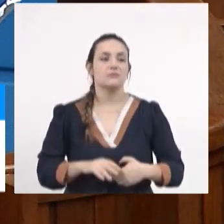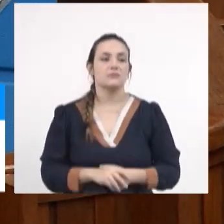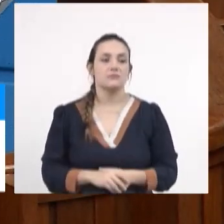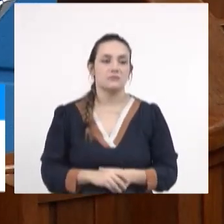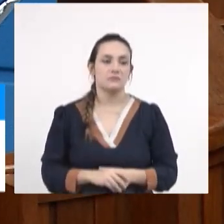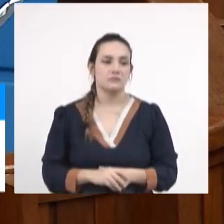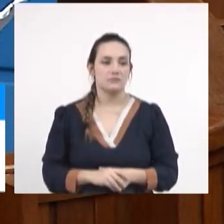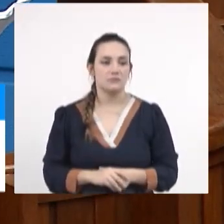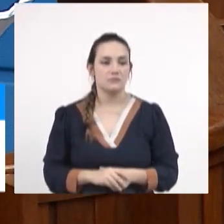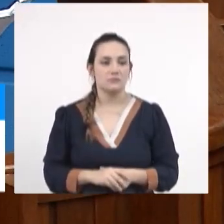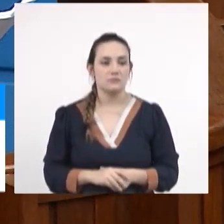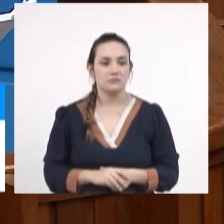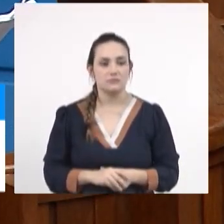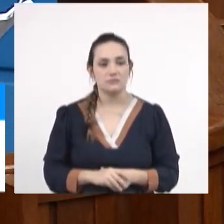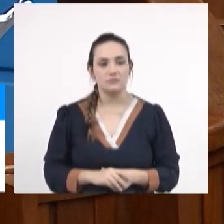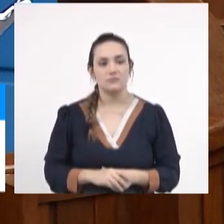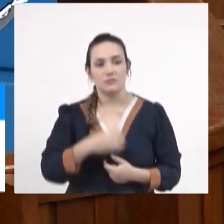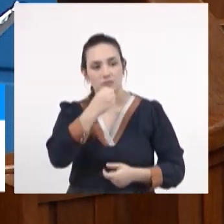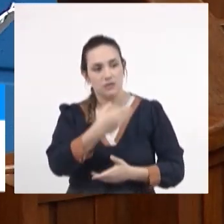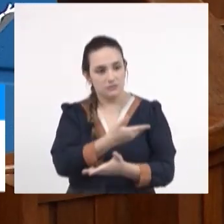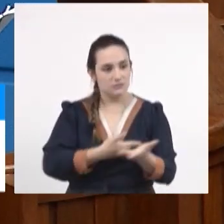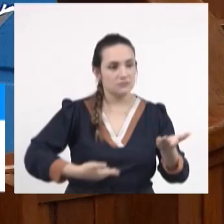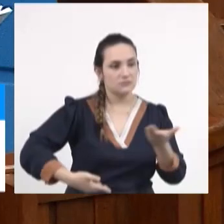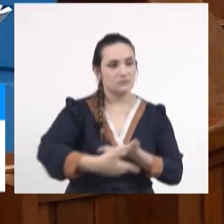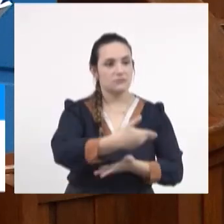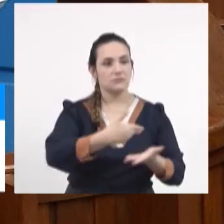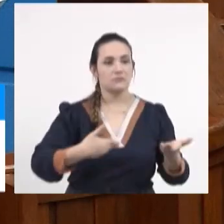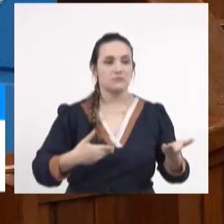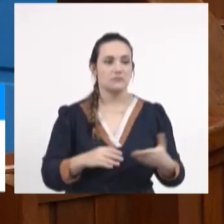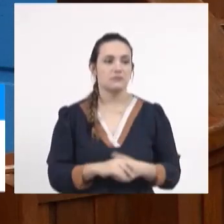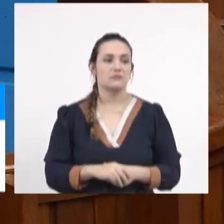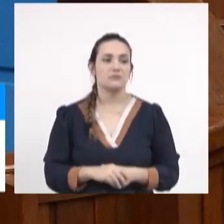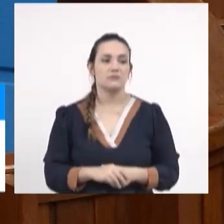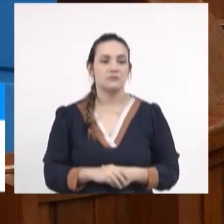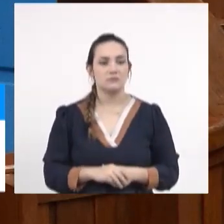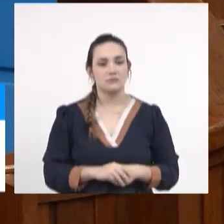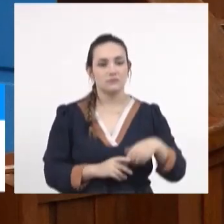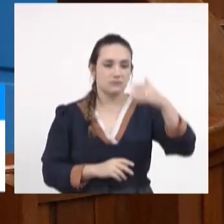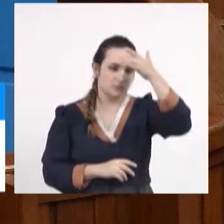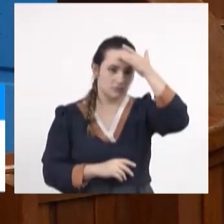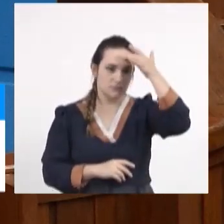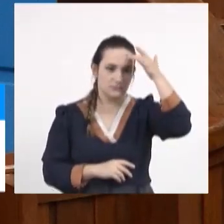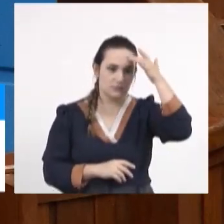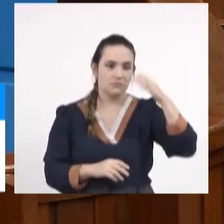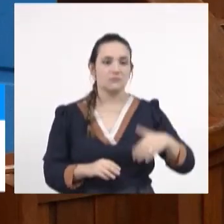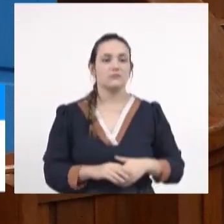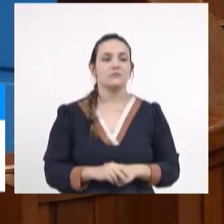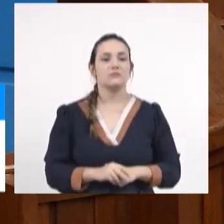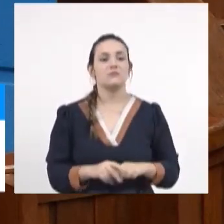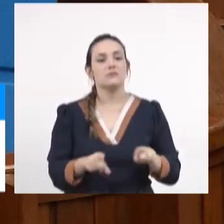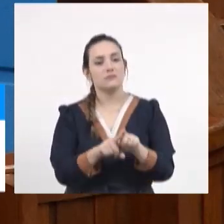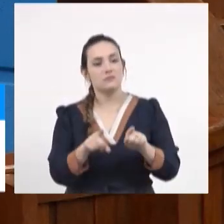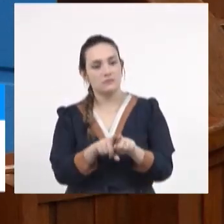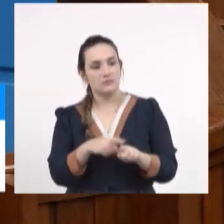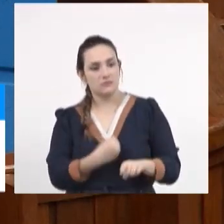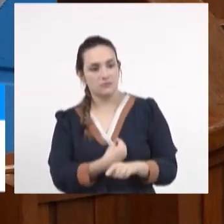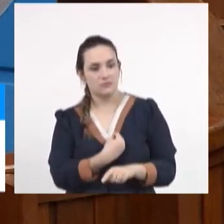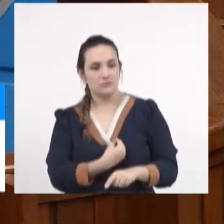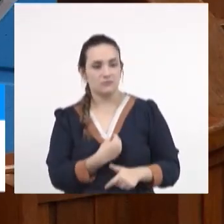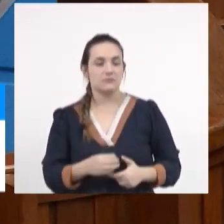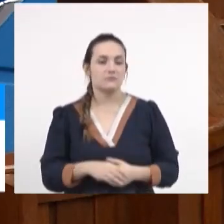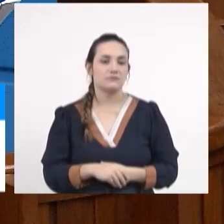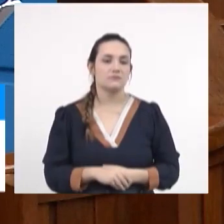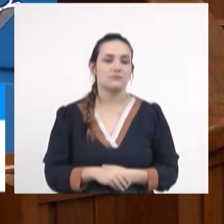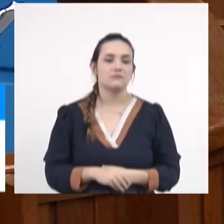que promovam uma convivência harmoniosa entre as pessoas e a vida silvestre. Além